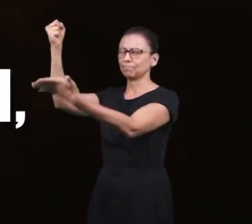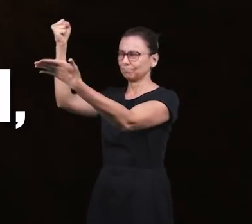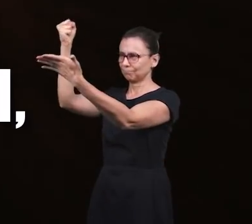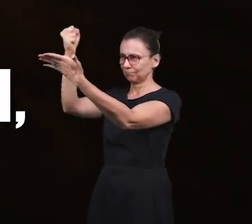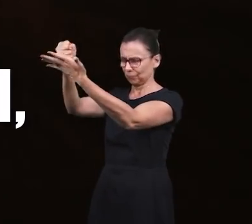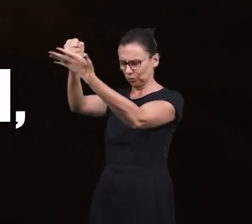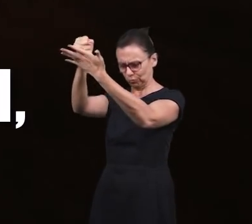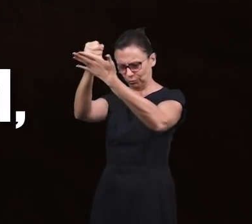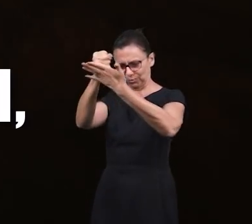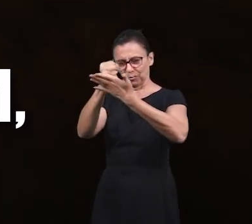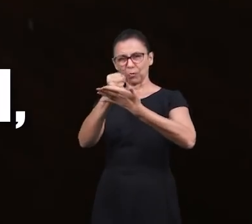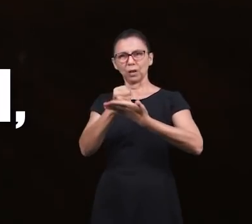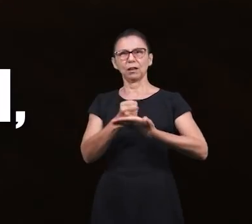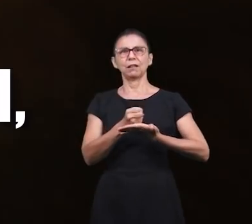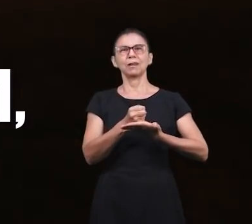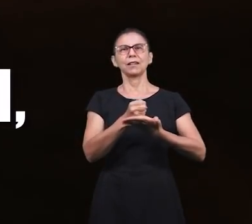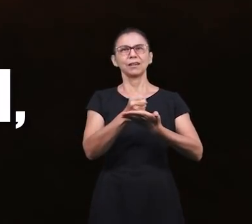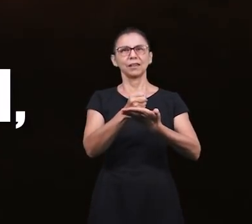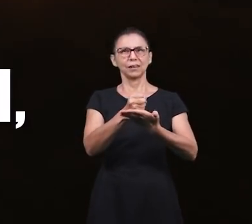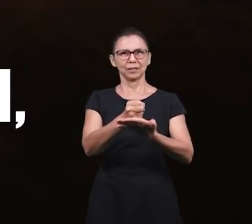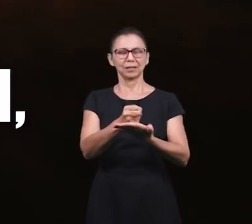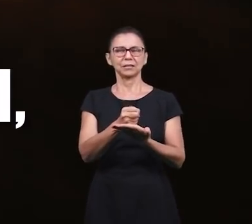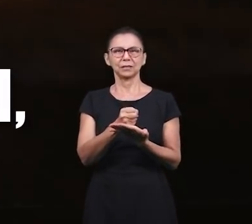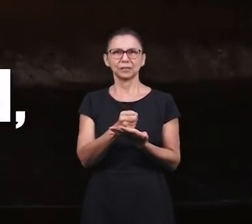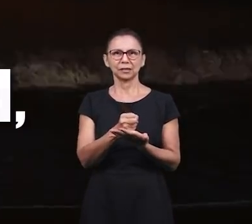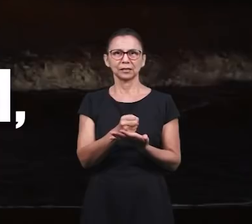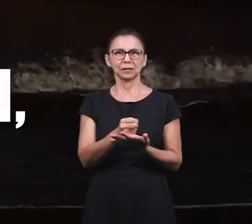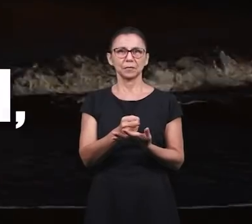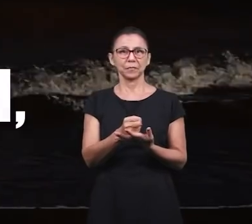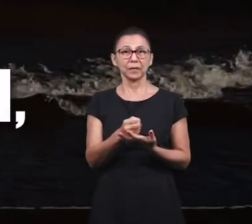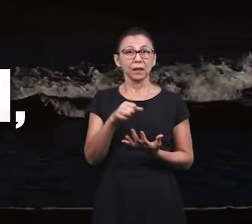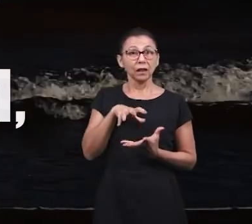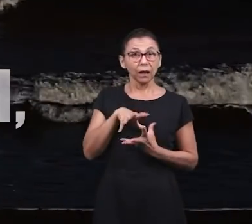Ele vem te socorrer.